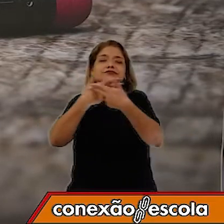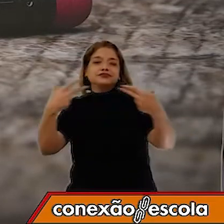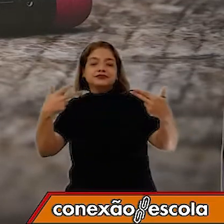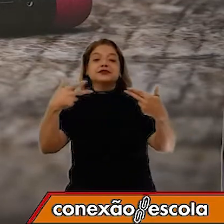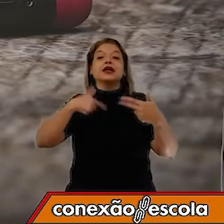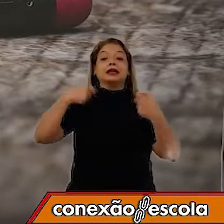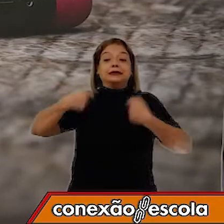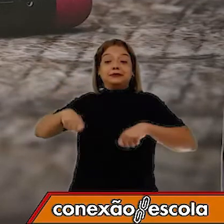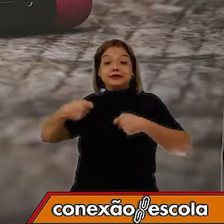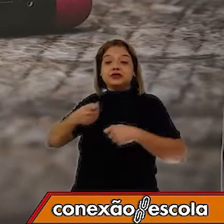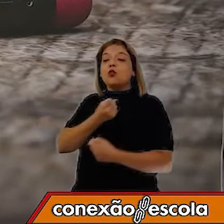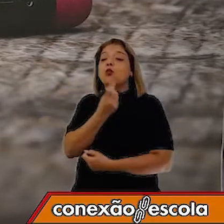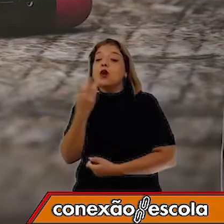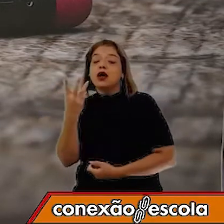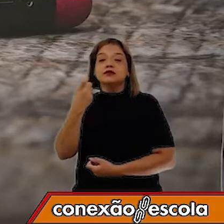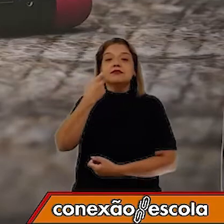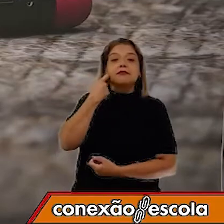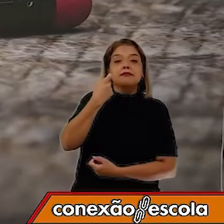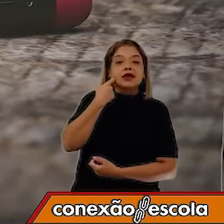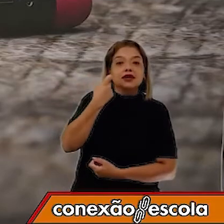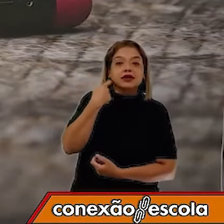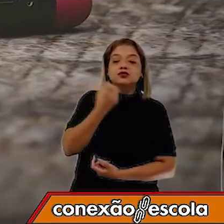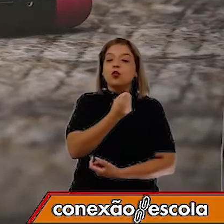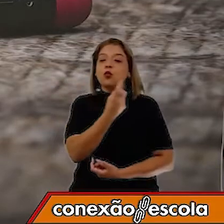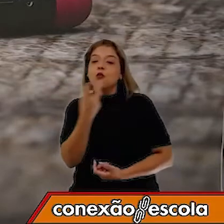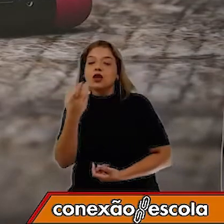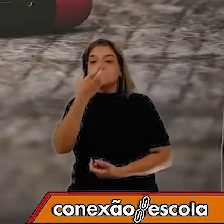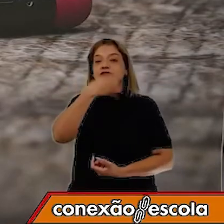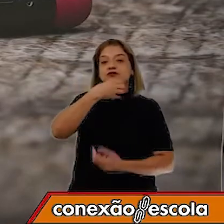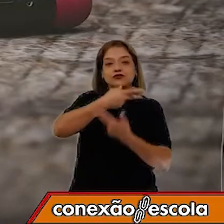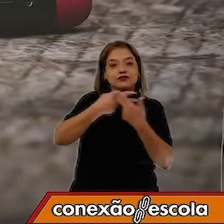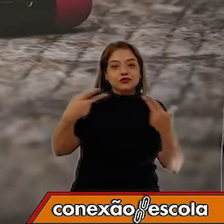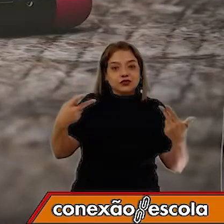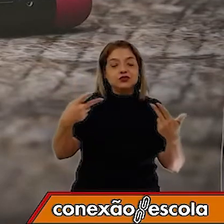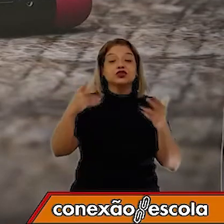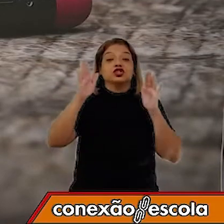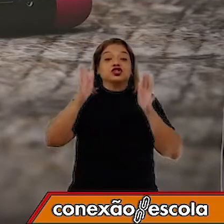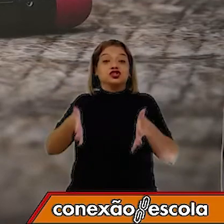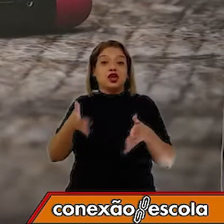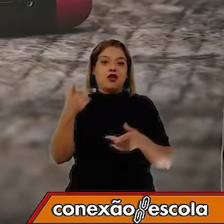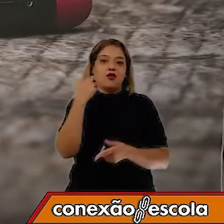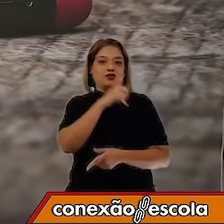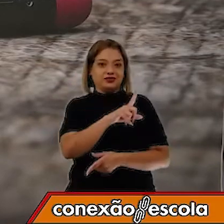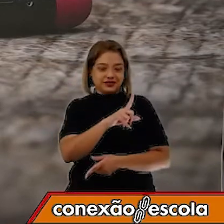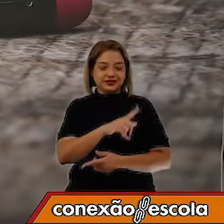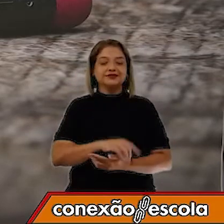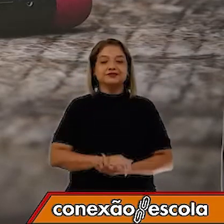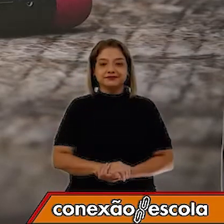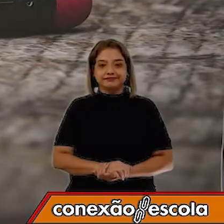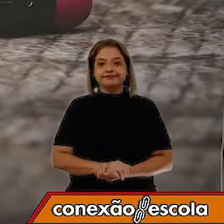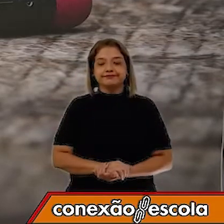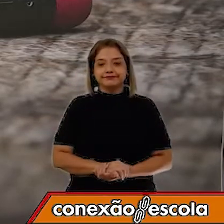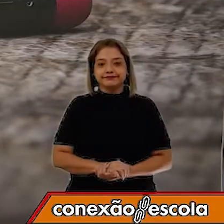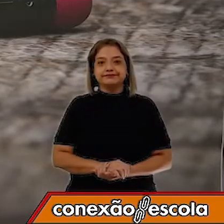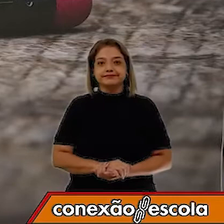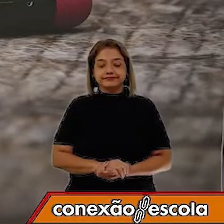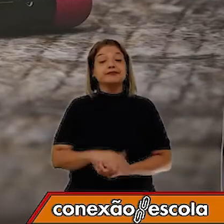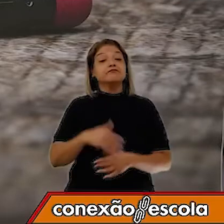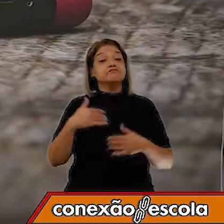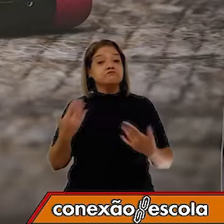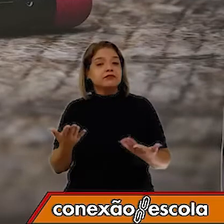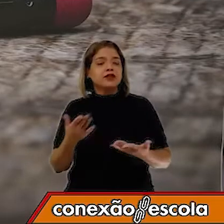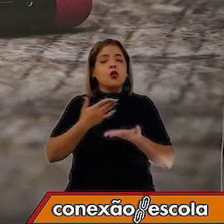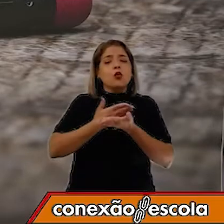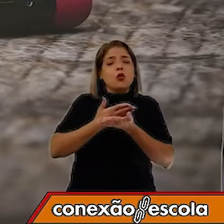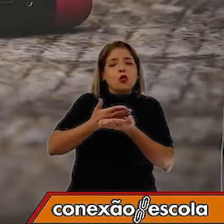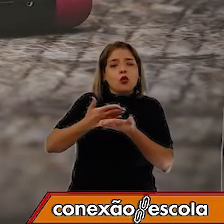quantidade de peixe, a quantidade de fruta que eles tinham colhido. Então, eles começaram